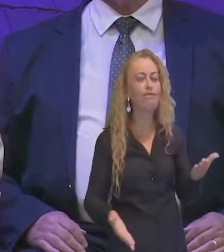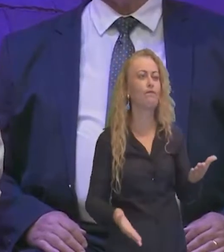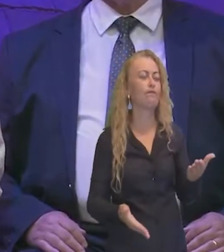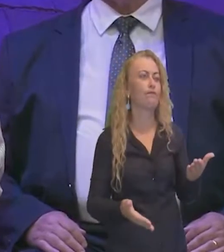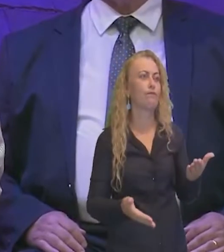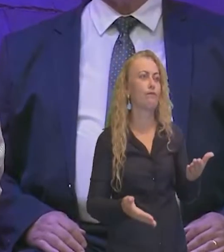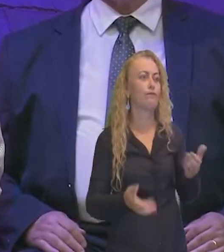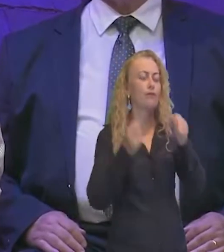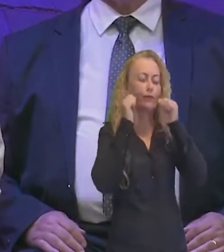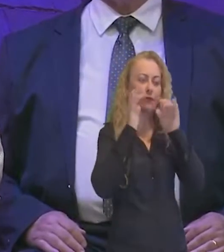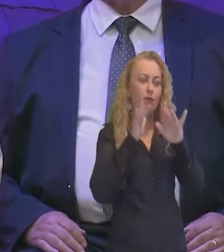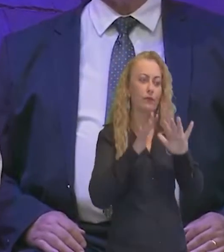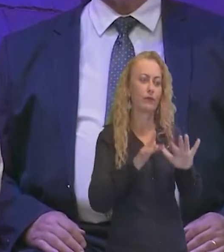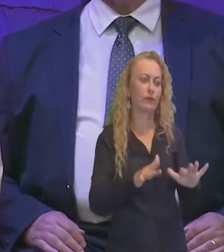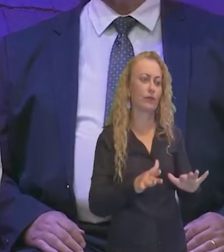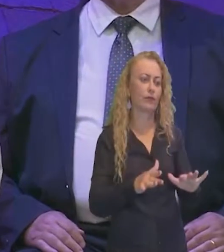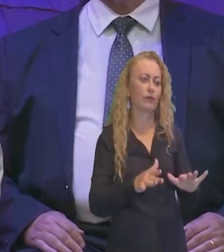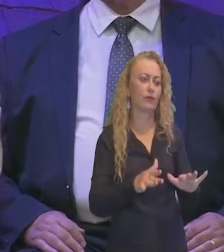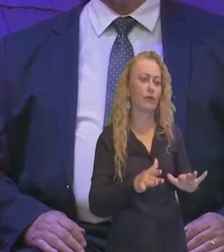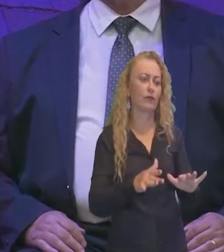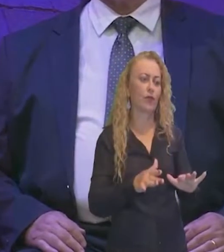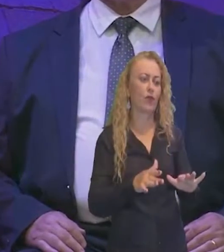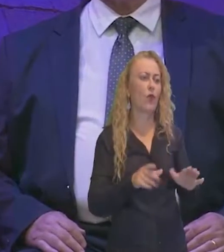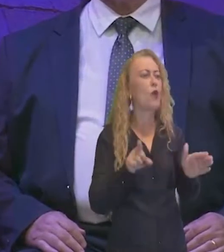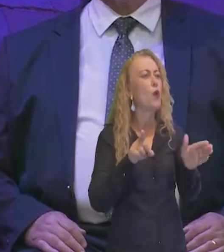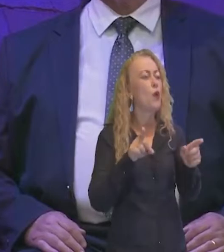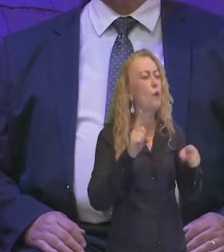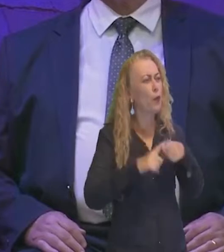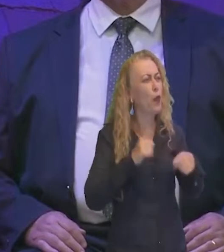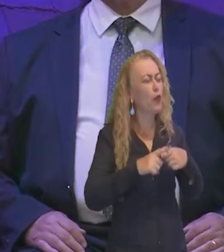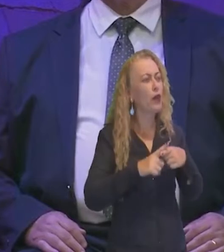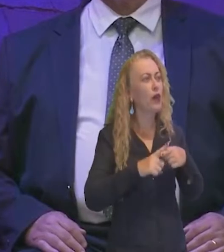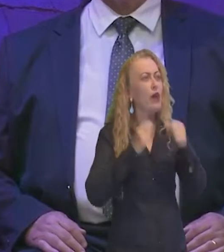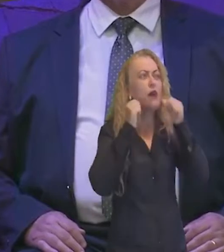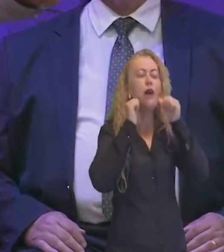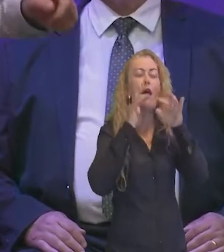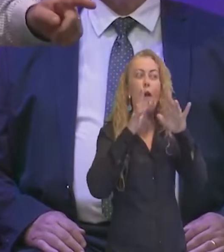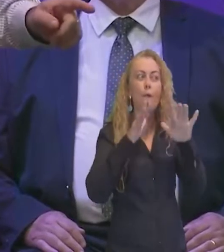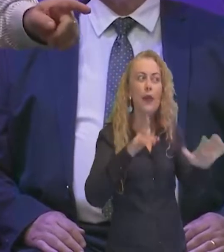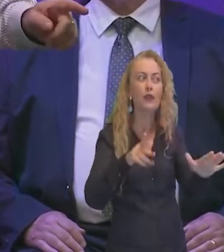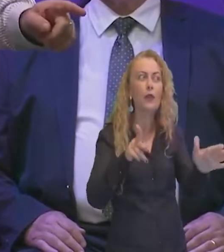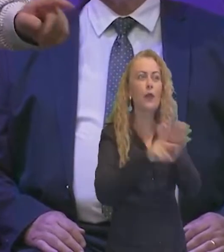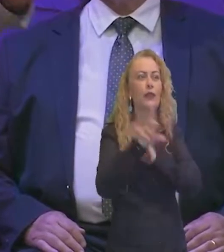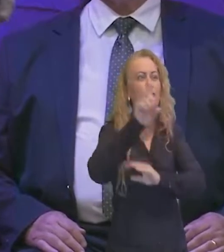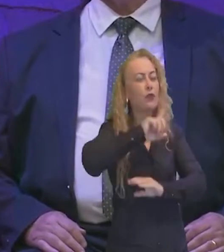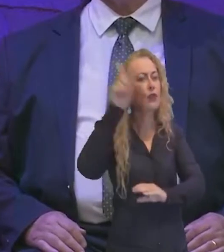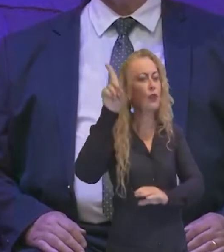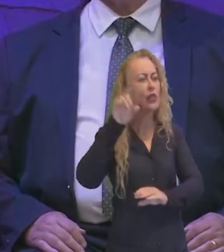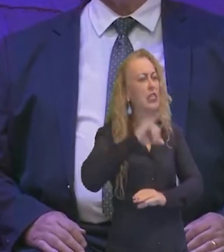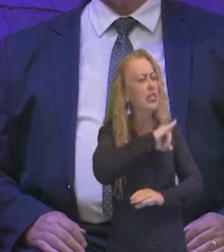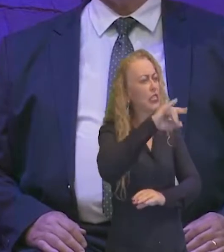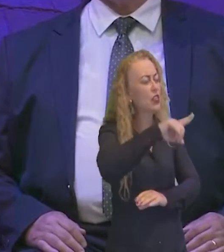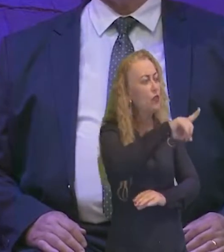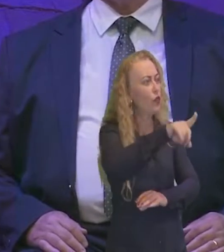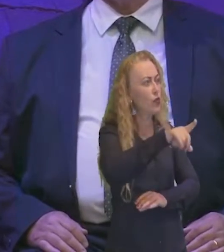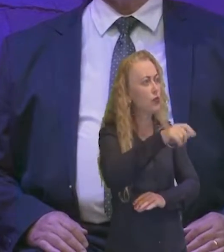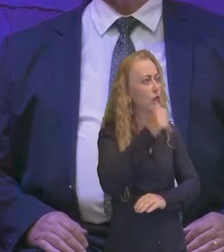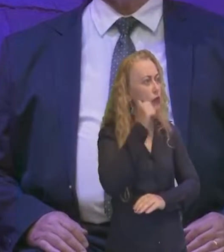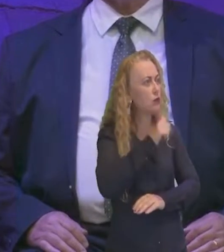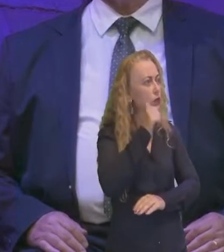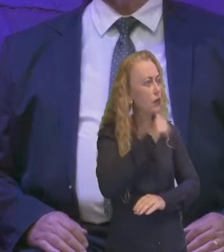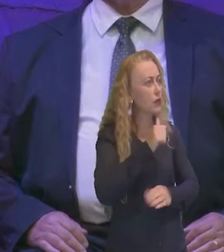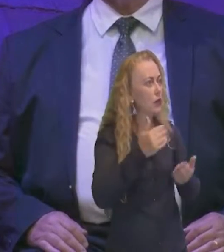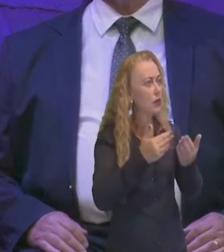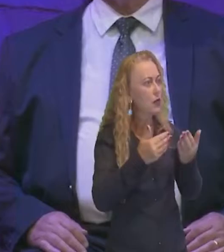bênção. Que a bênção do Senhor, você precisa saber que se você sair com outra mulher, ou você sair com outro homem,